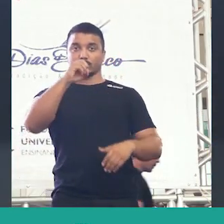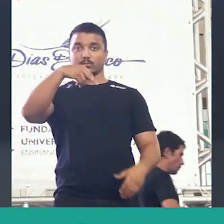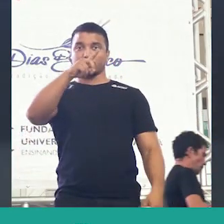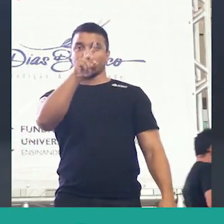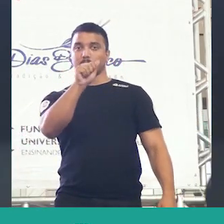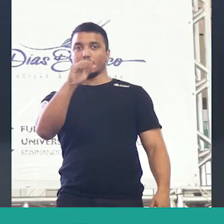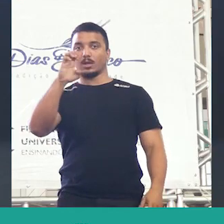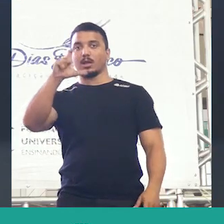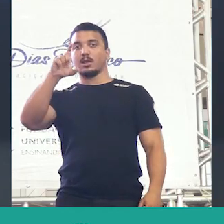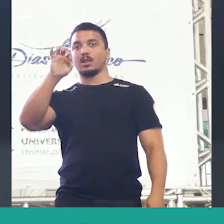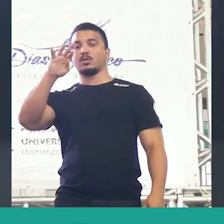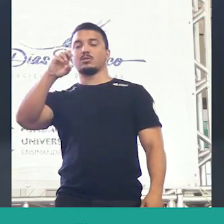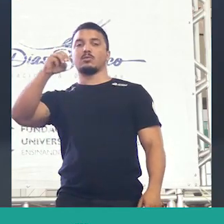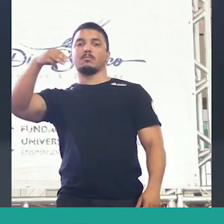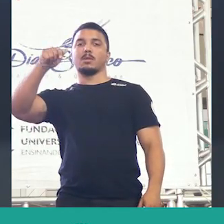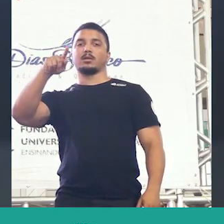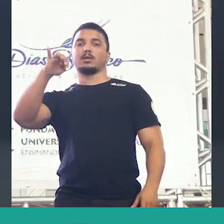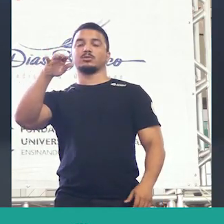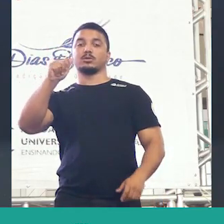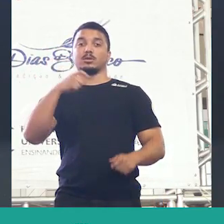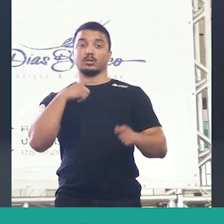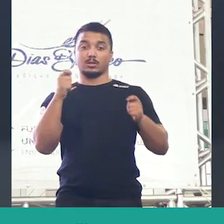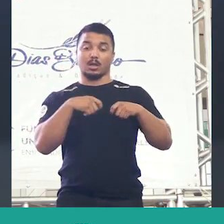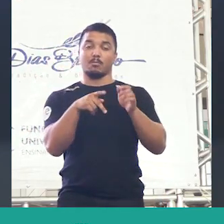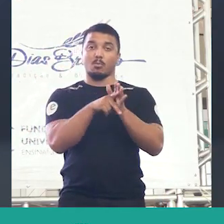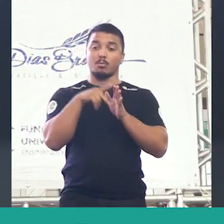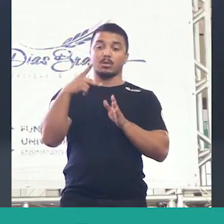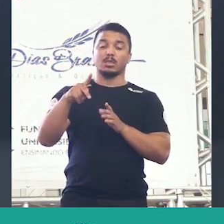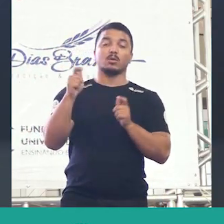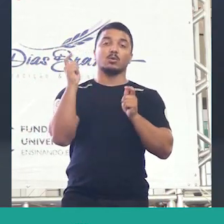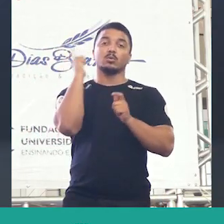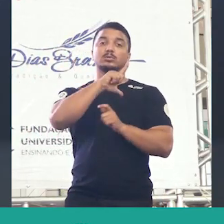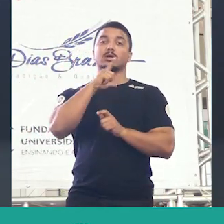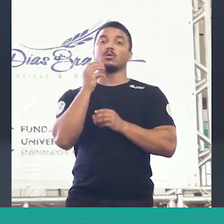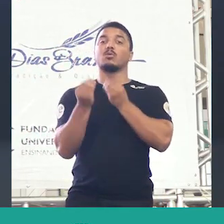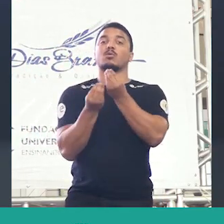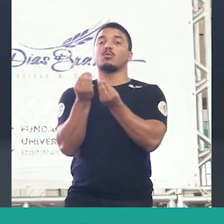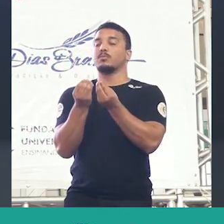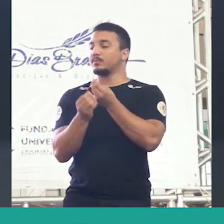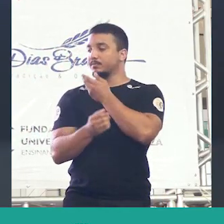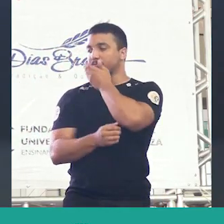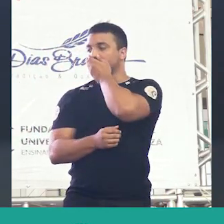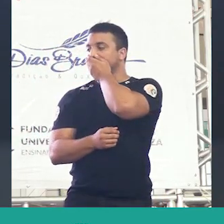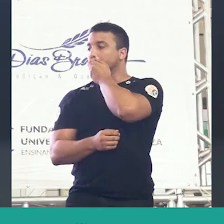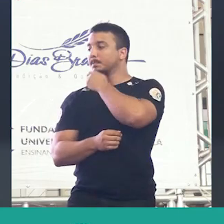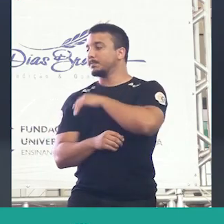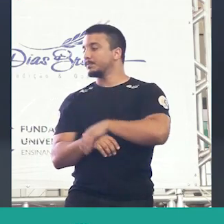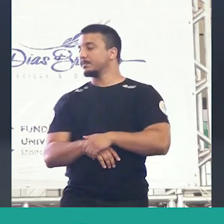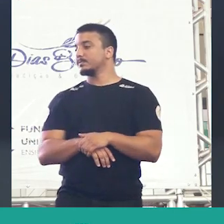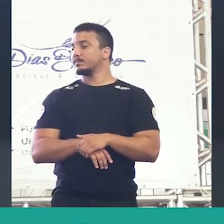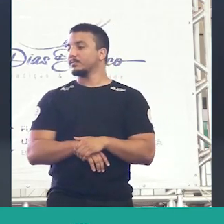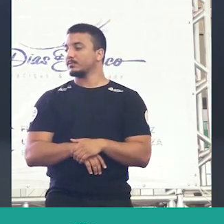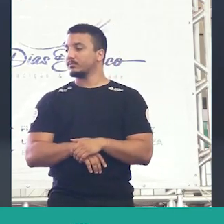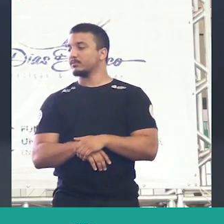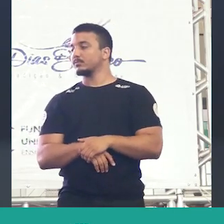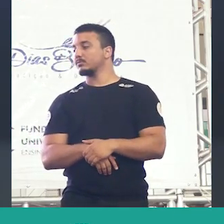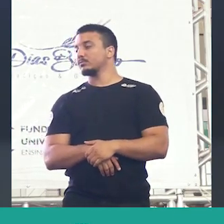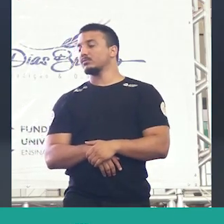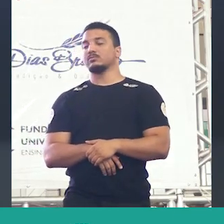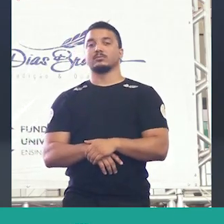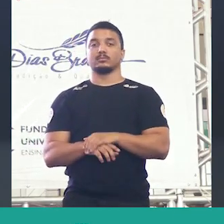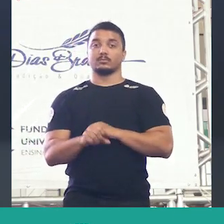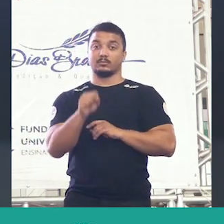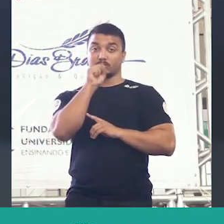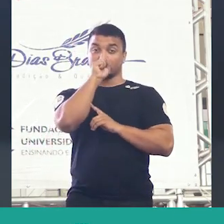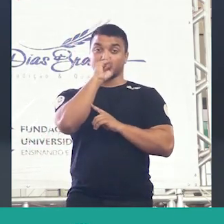onda eletromagnética, a pele do camaleão tem propriedades de... Olha aí, ó. A pele do camaleão tem propriedade